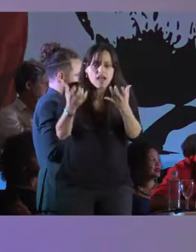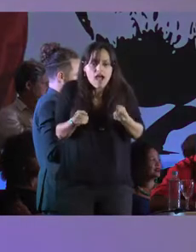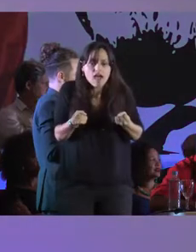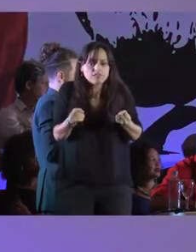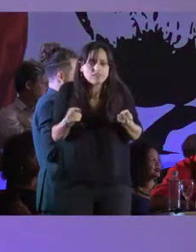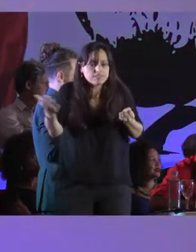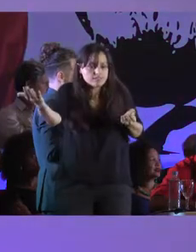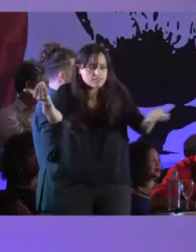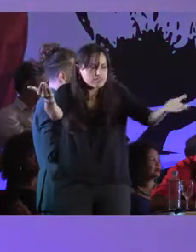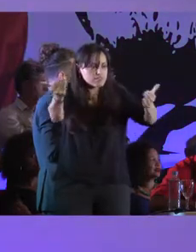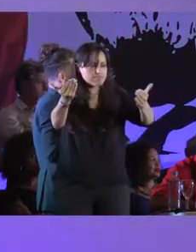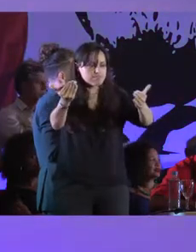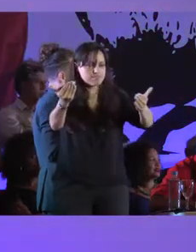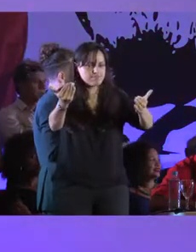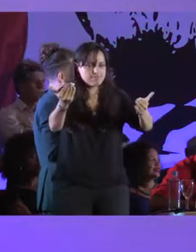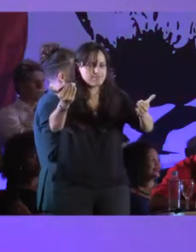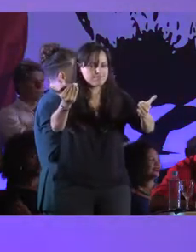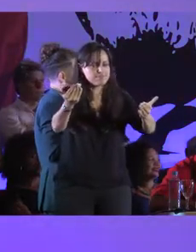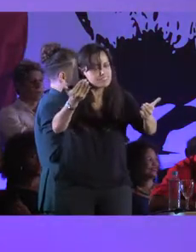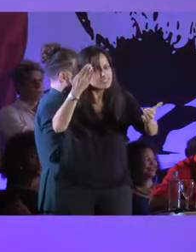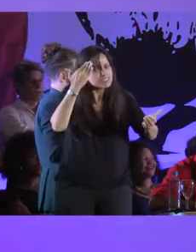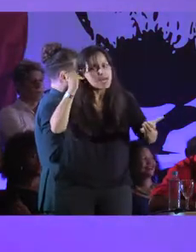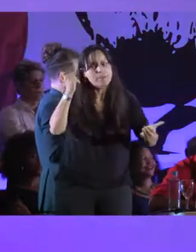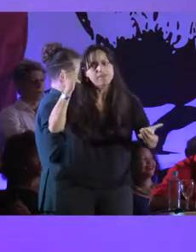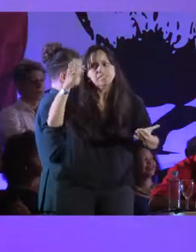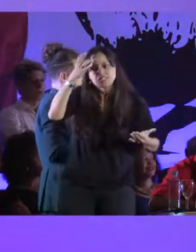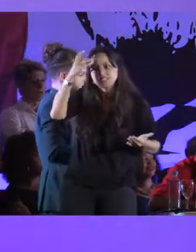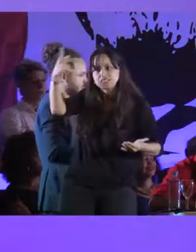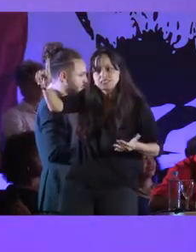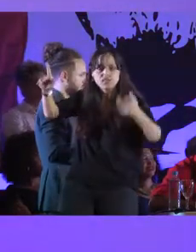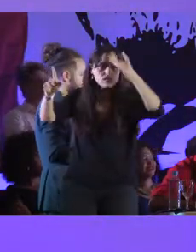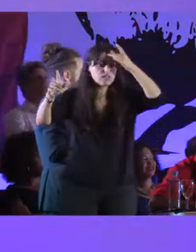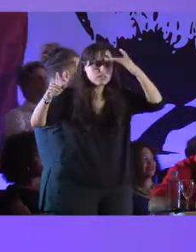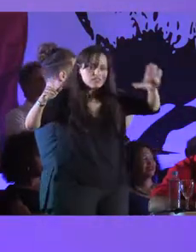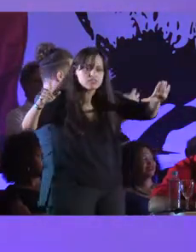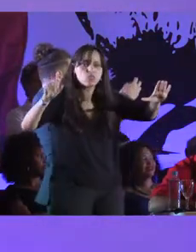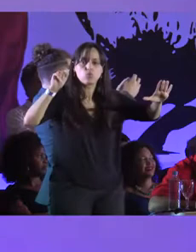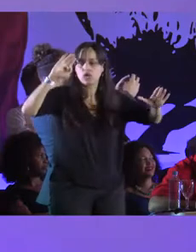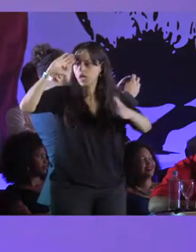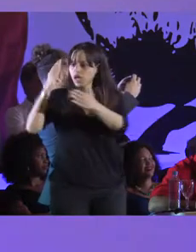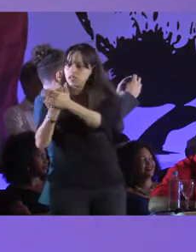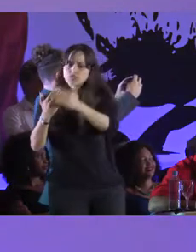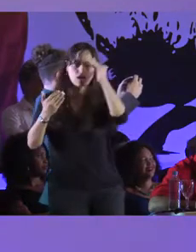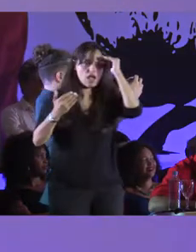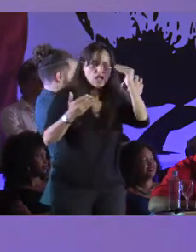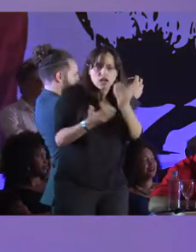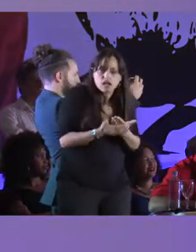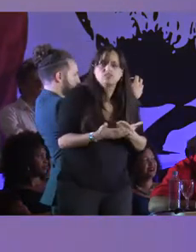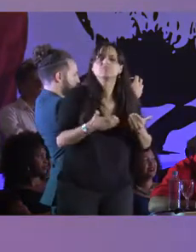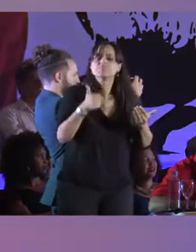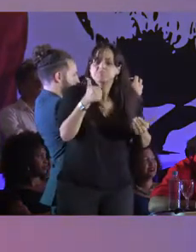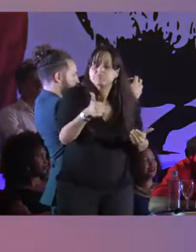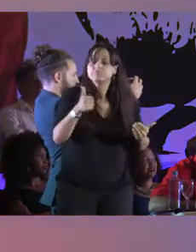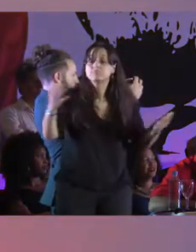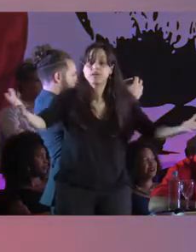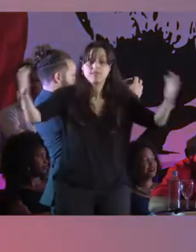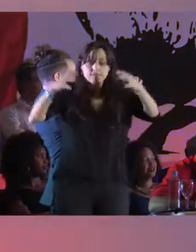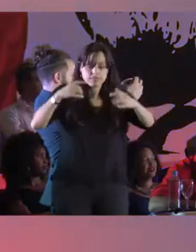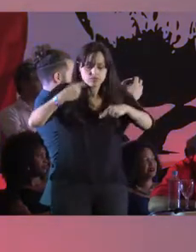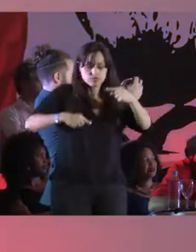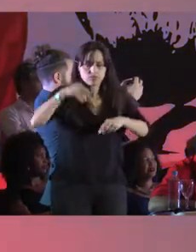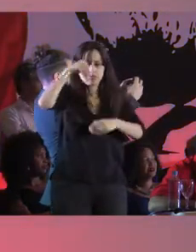ninguém era obrigado a esquecer o que pensava ou aquele que ele acreditava, mas viesse discutir dentro do